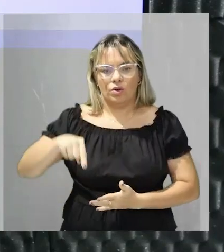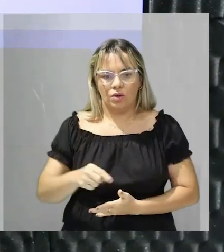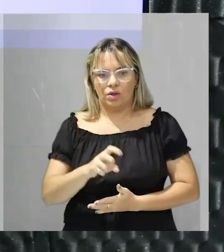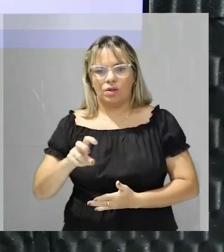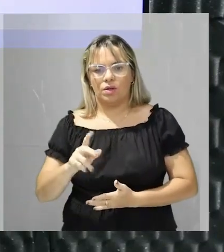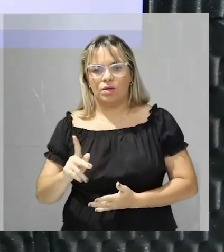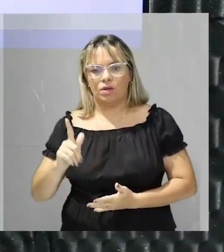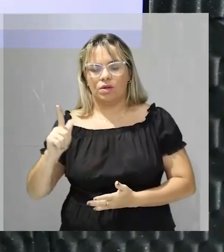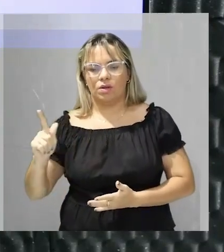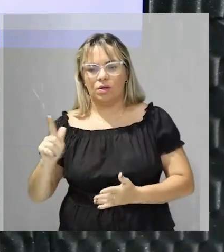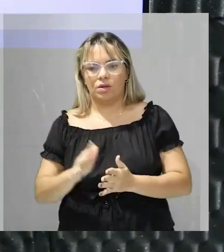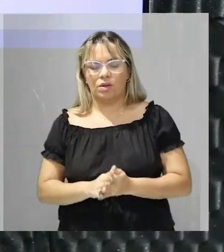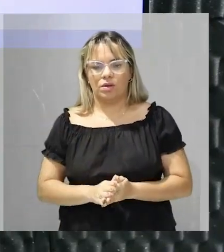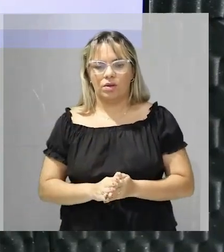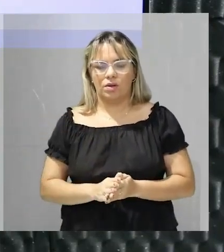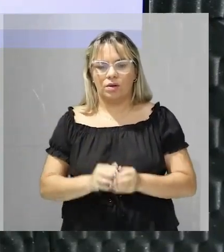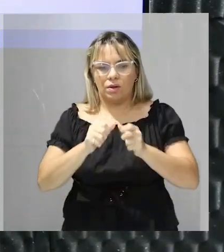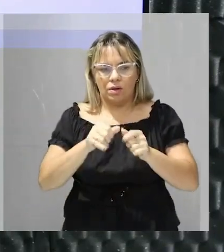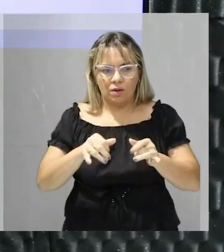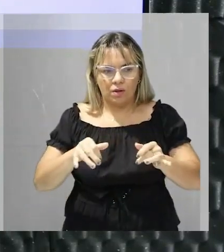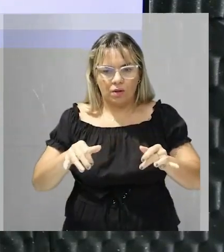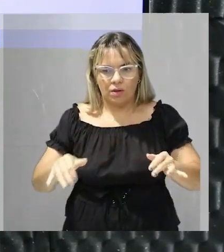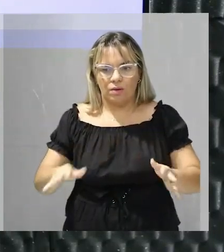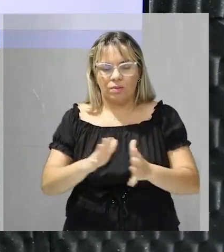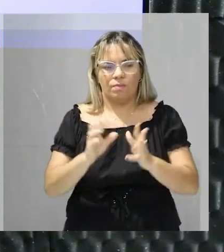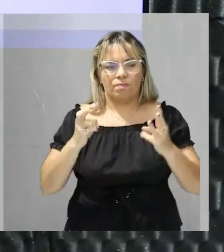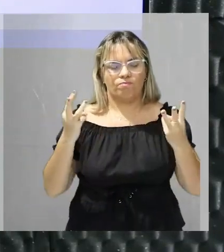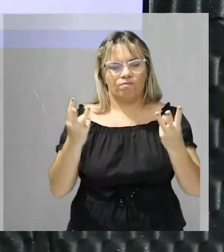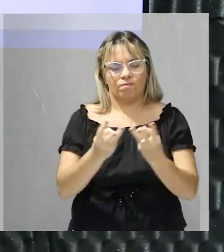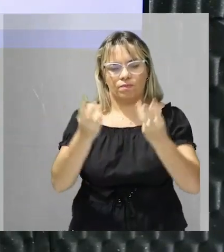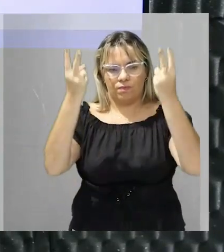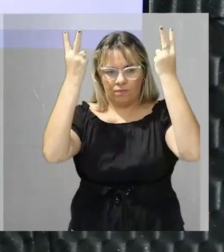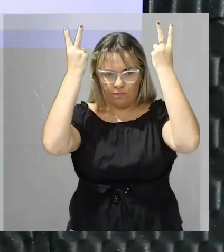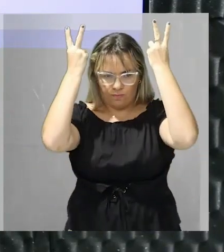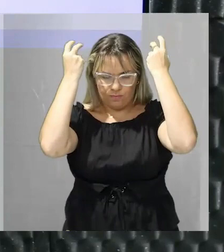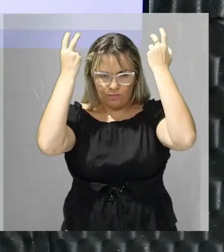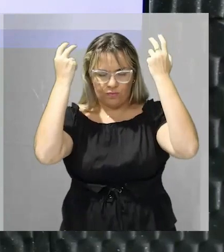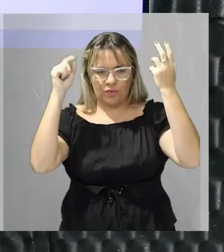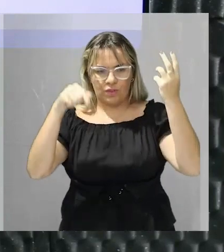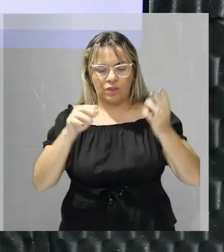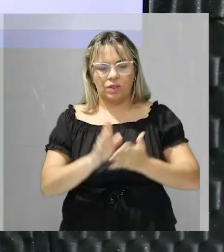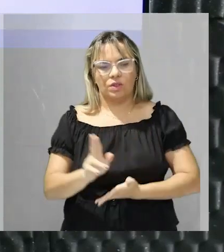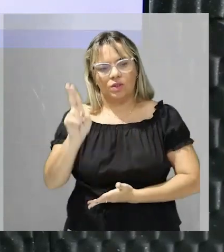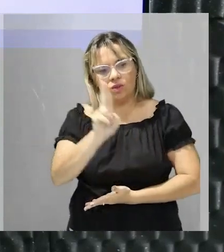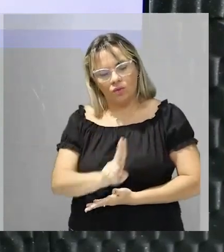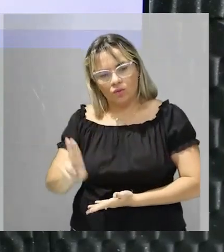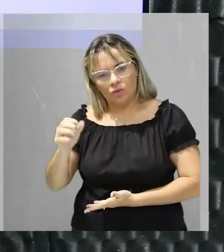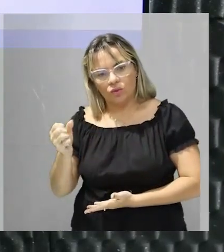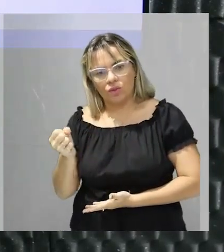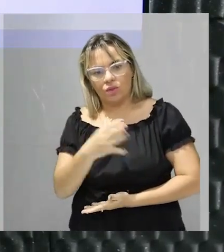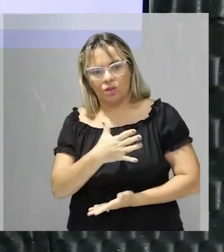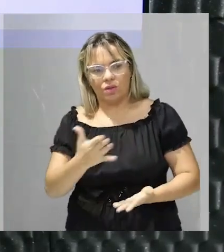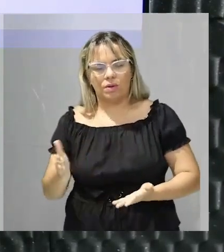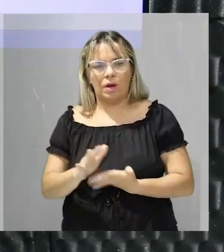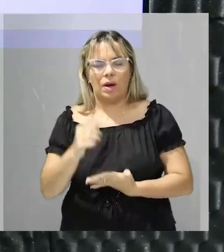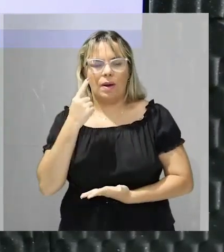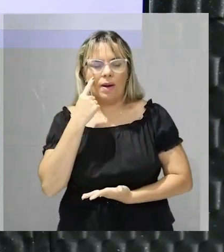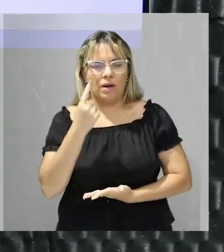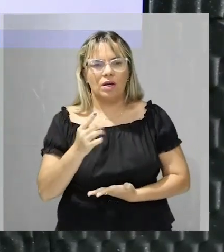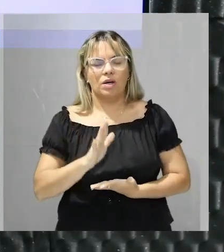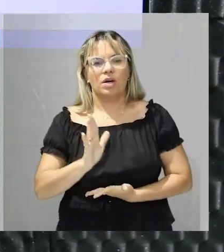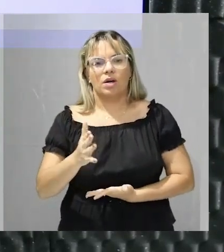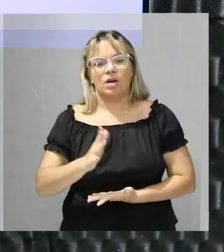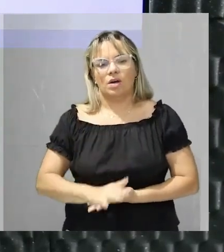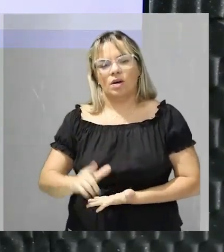para distribuição das massas dos Coelhos dessa amostra bom Então veja aqui já